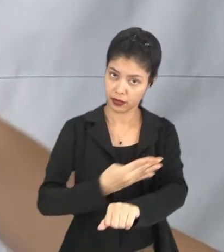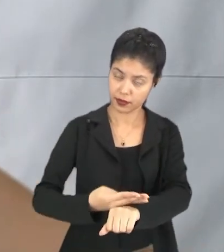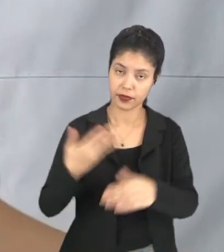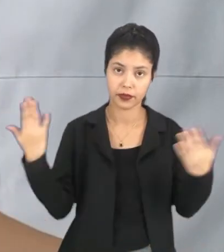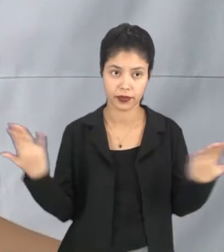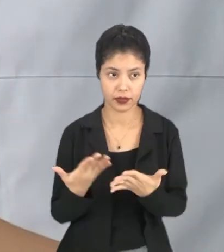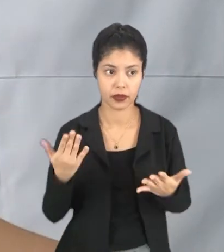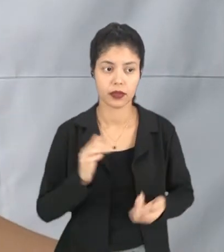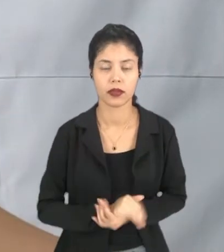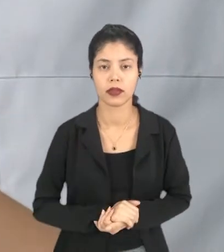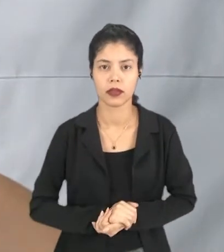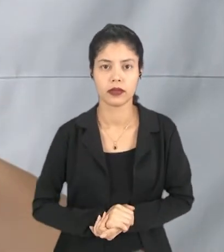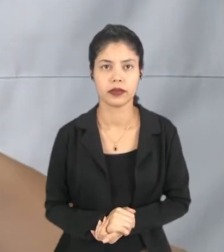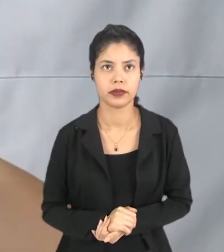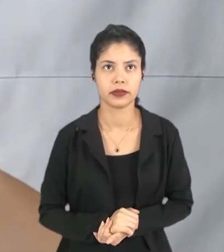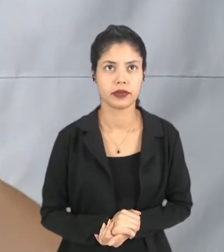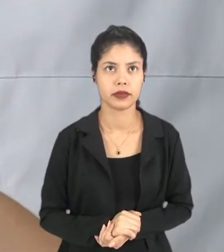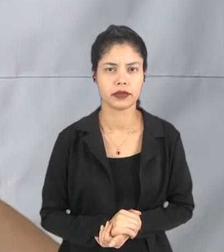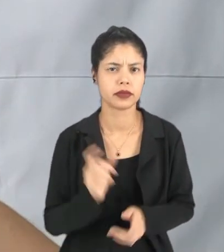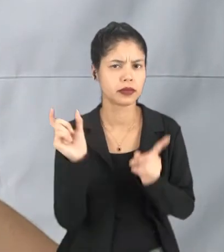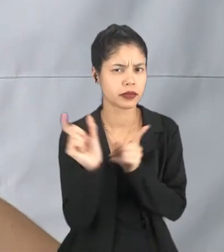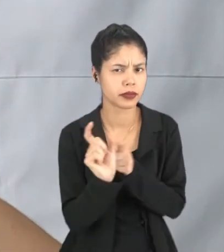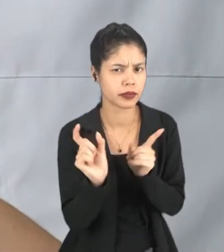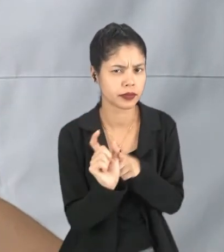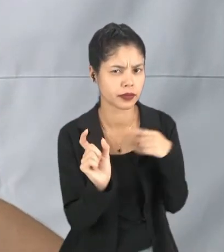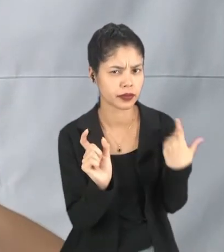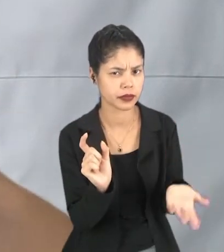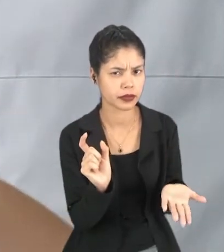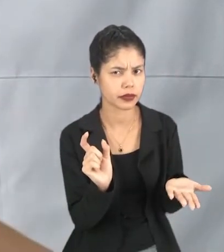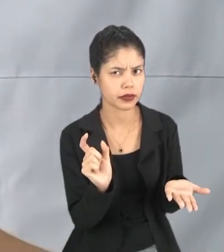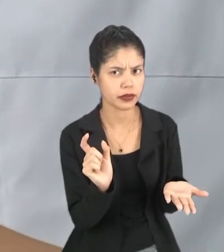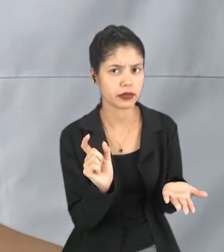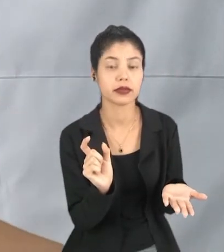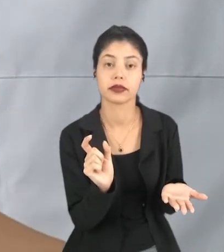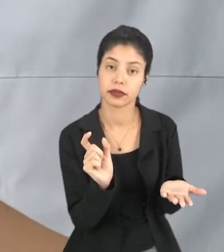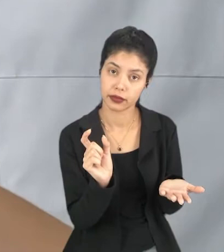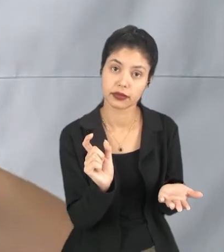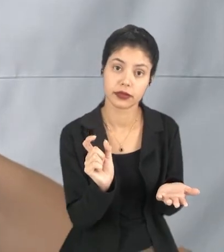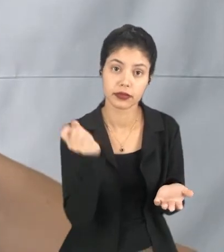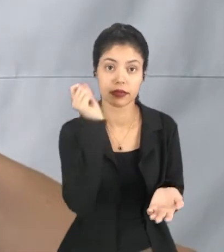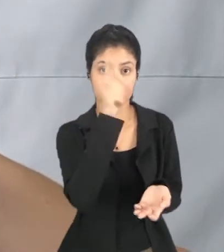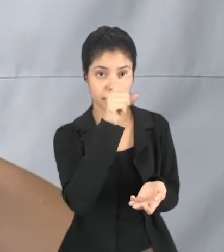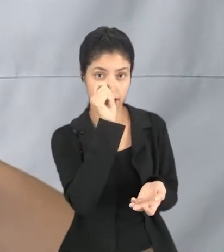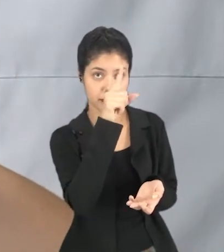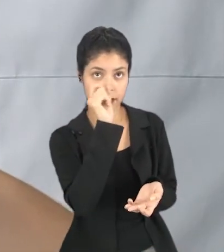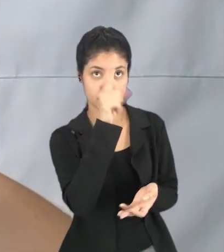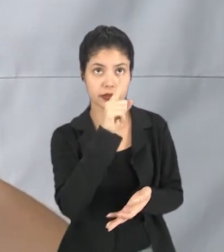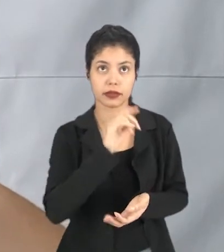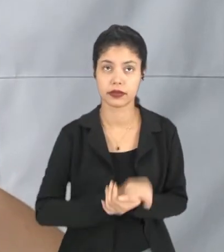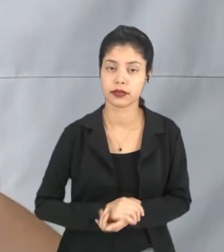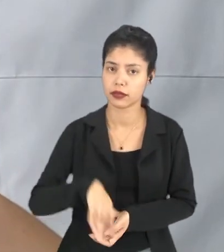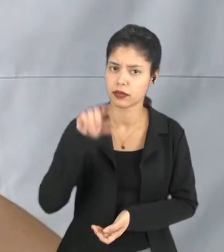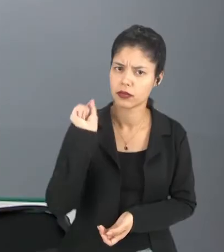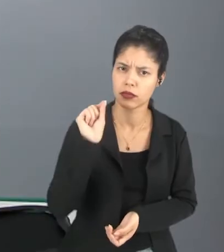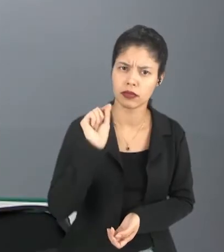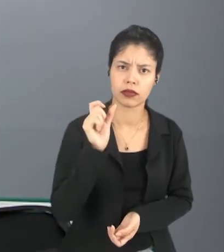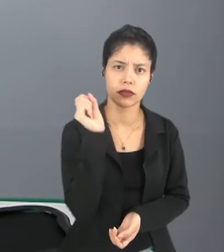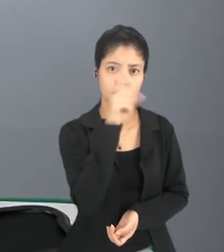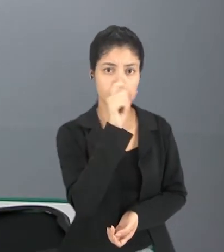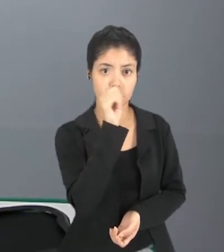agora. Que palavra é essa? Muito bem, azuis. O que é